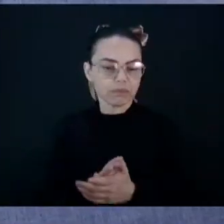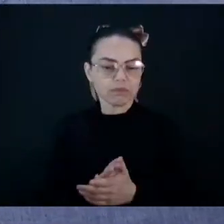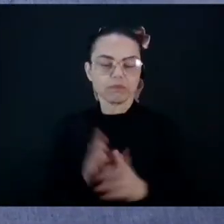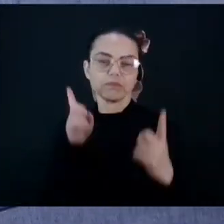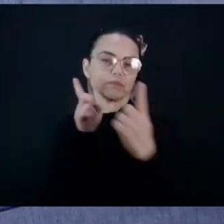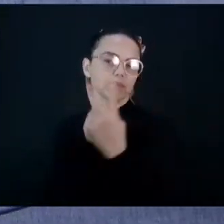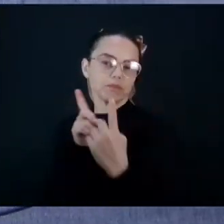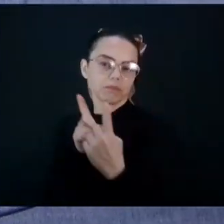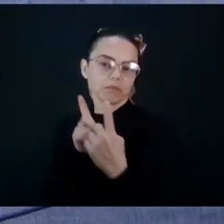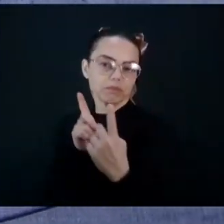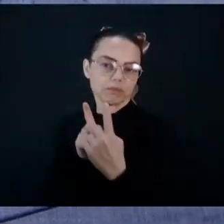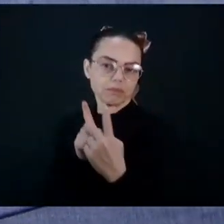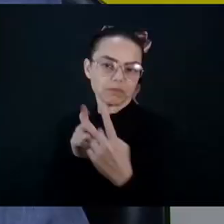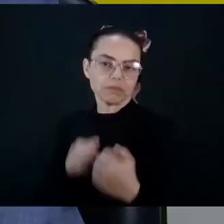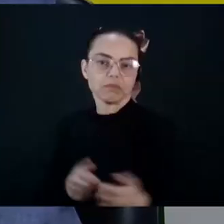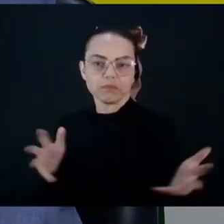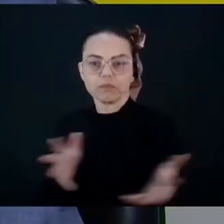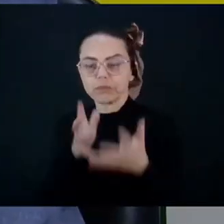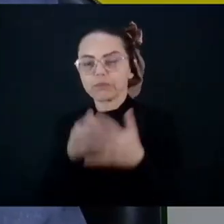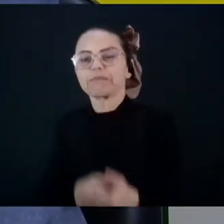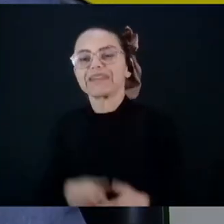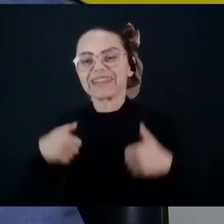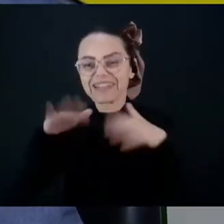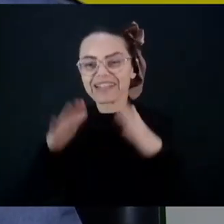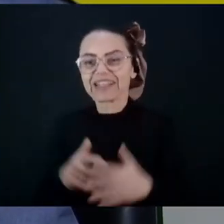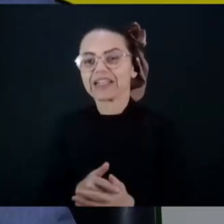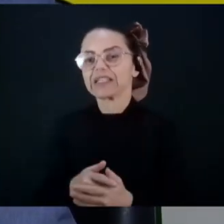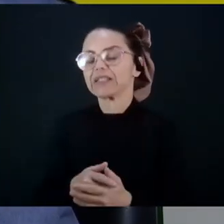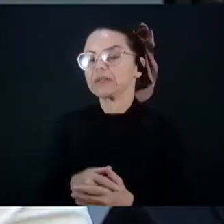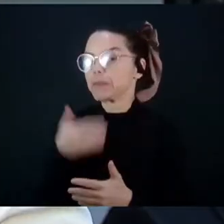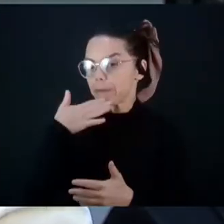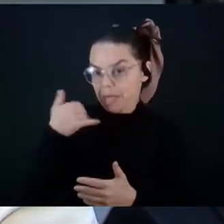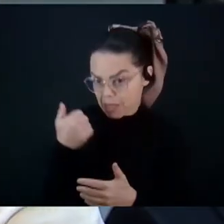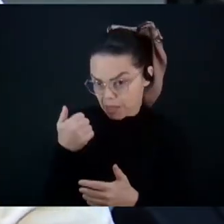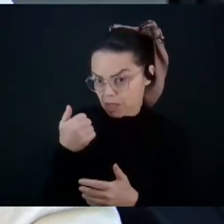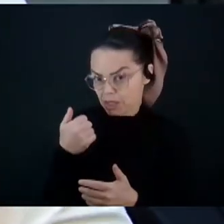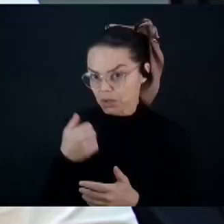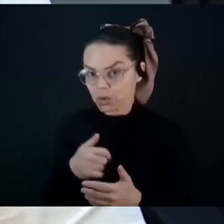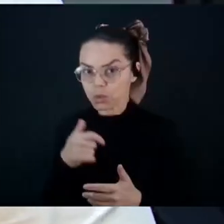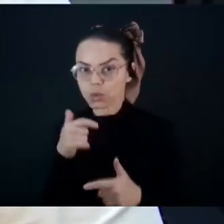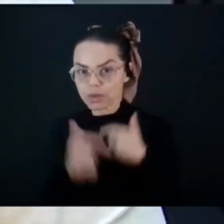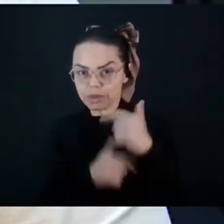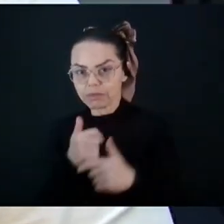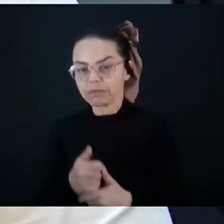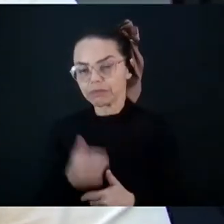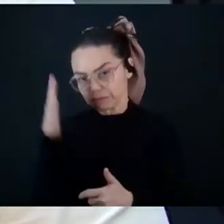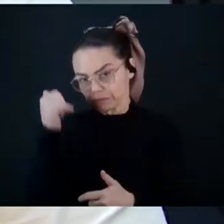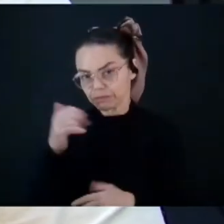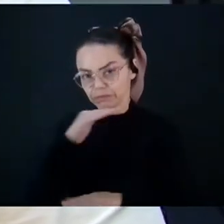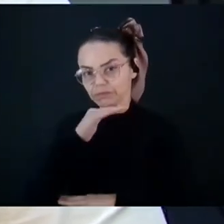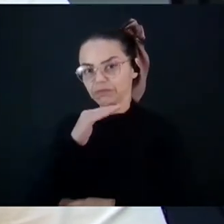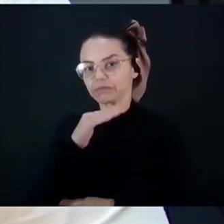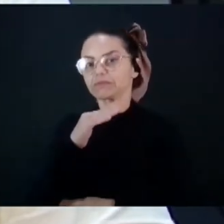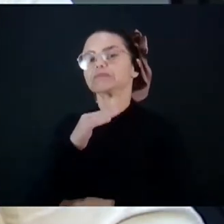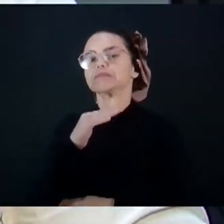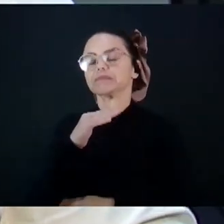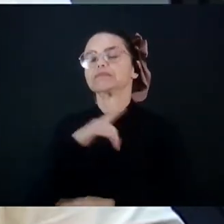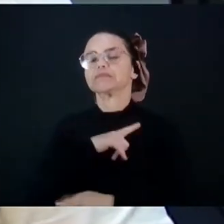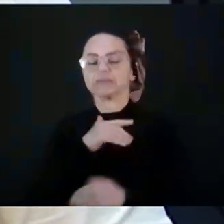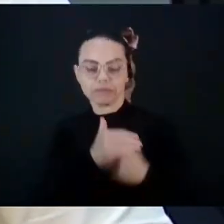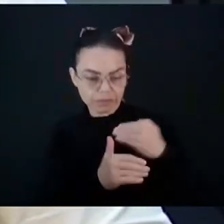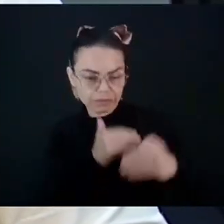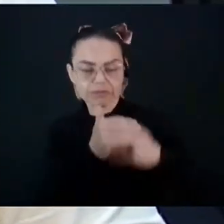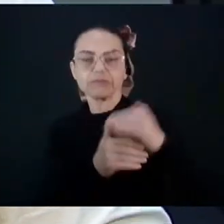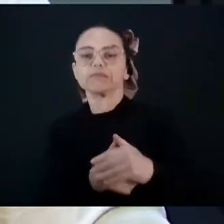e contribui ainda mais para a otimização das demandas. Você sabe que a Câmara vem passando por um processo de